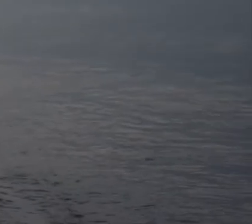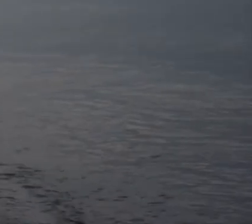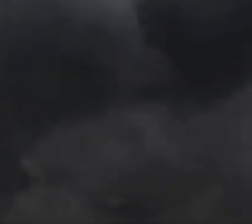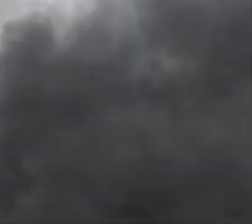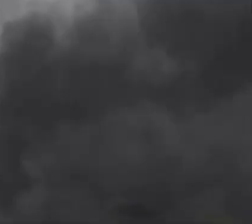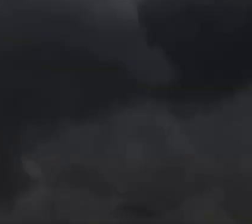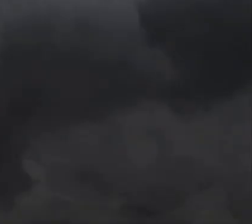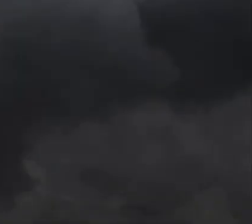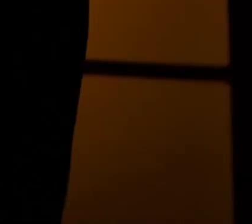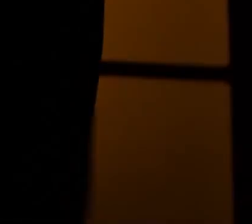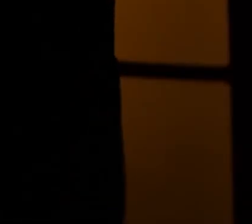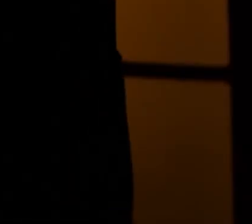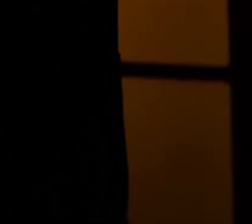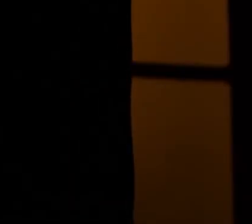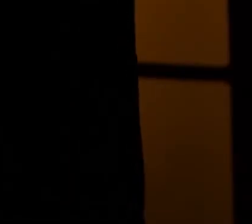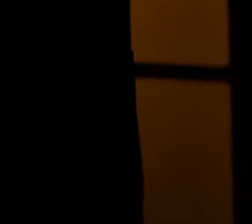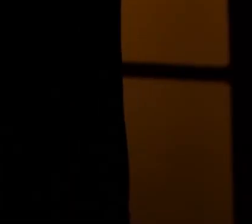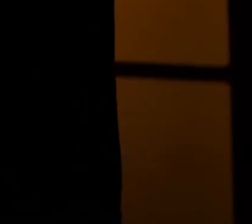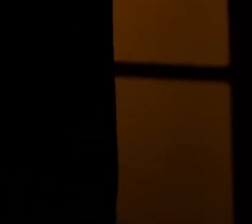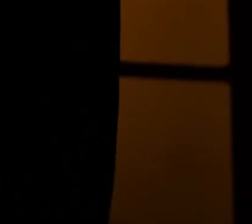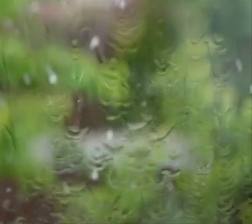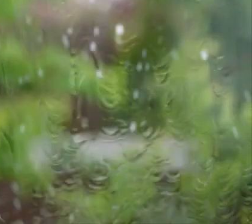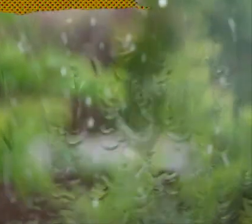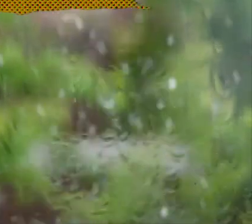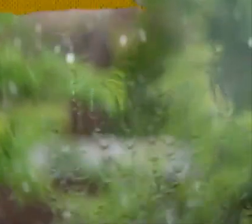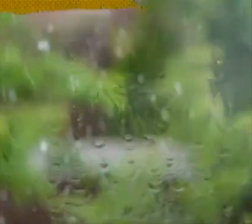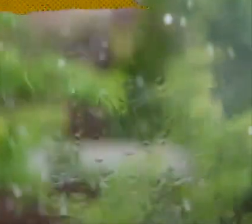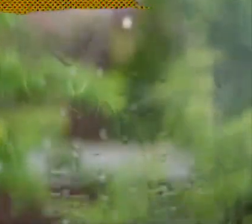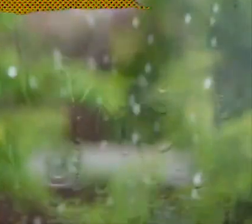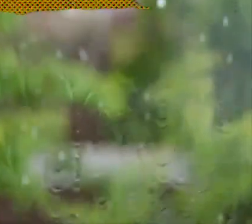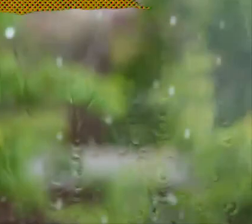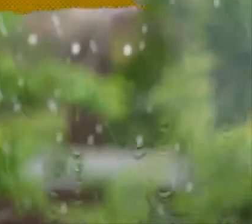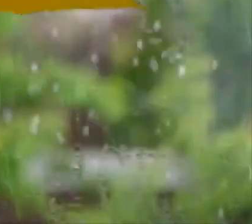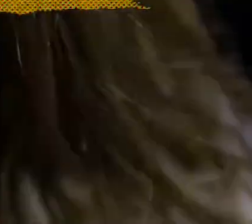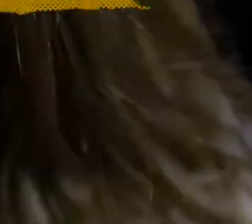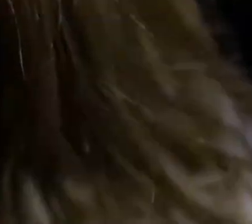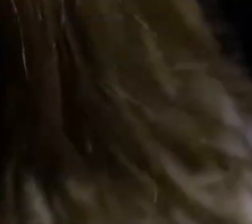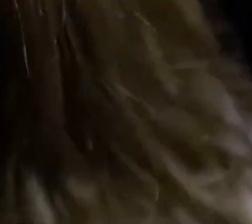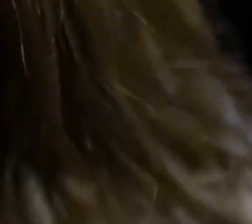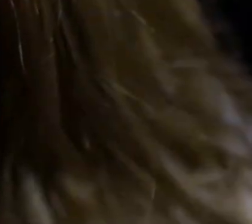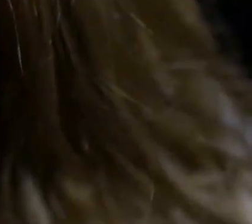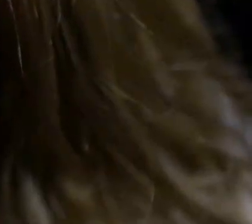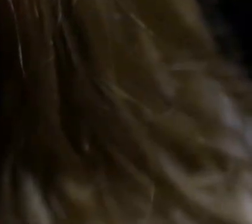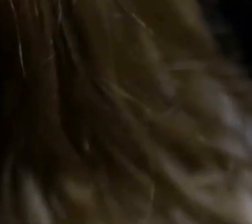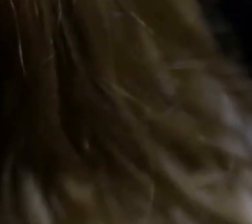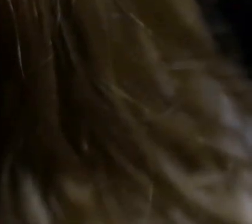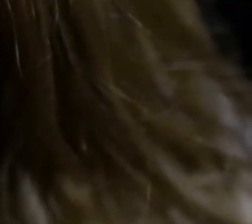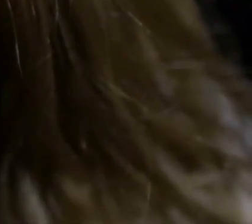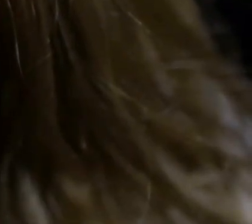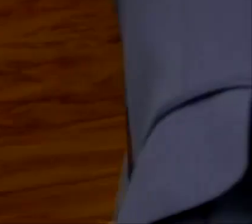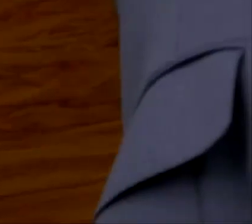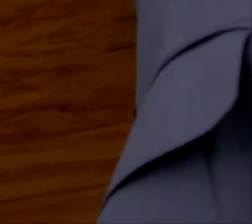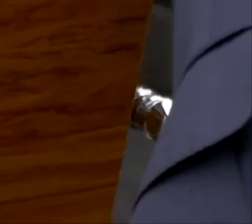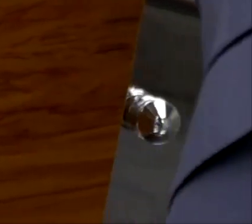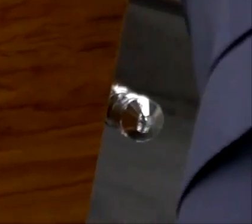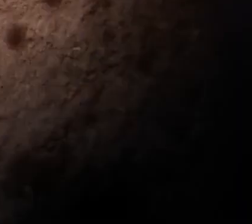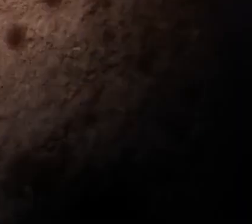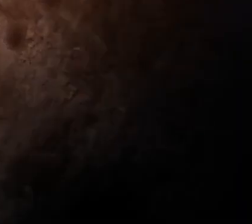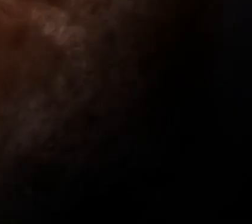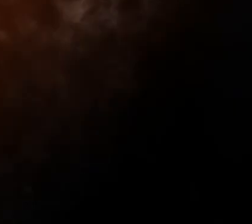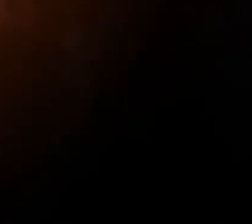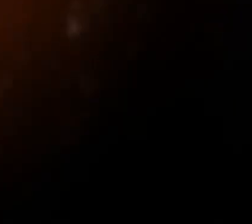marcada por momentos que muitas vezes nos levam a feridas aparentemente incuráveis, a